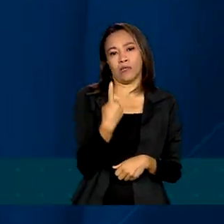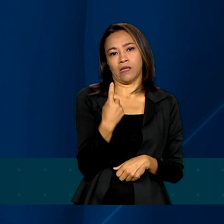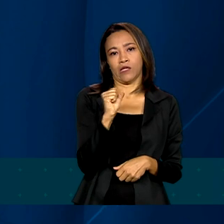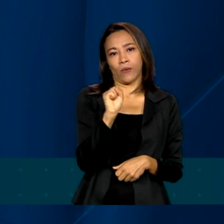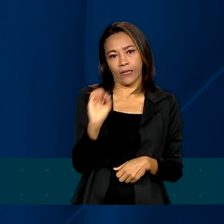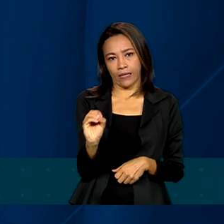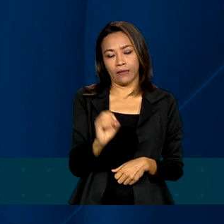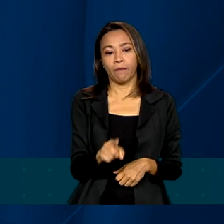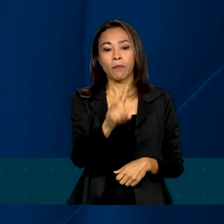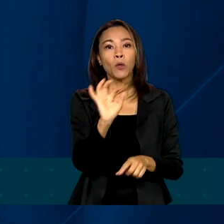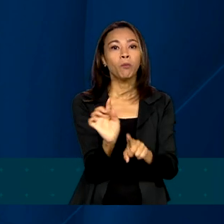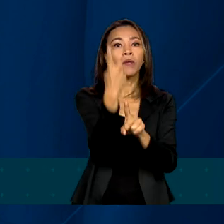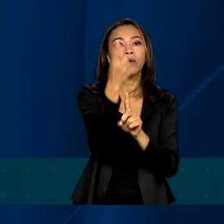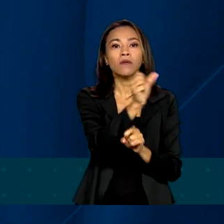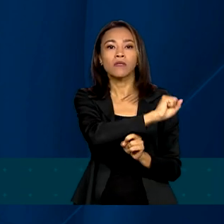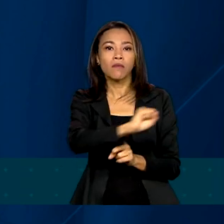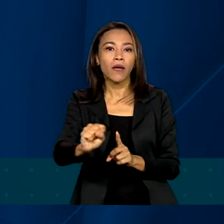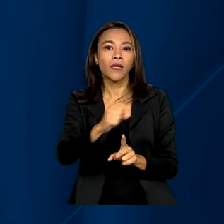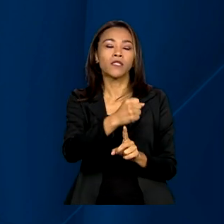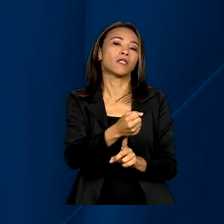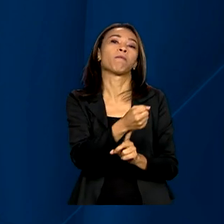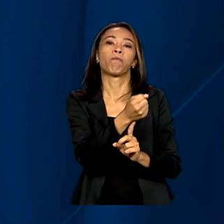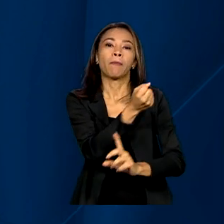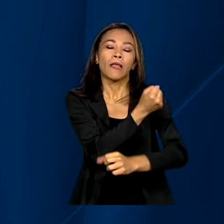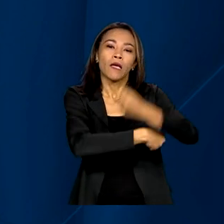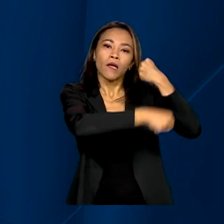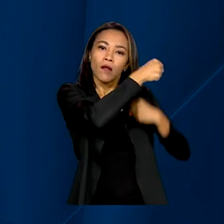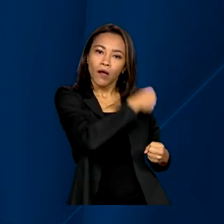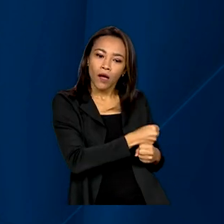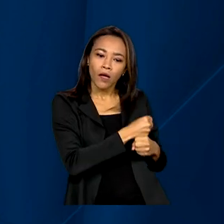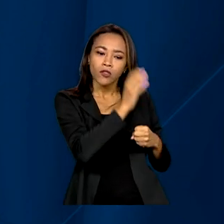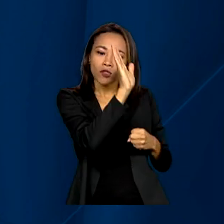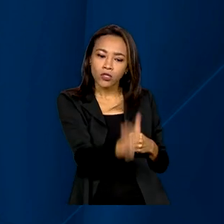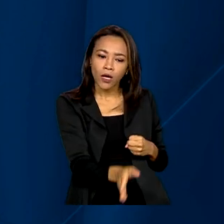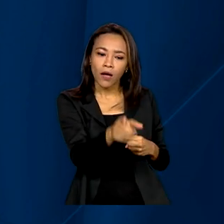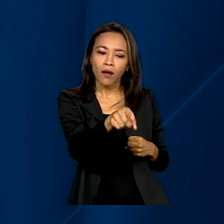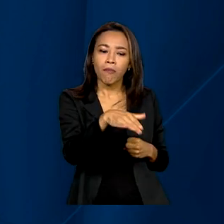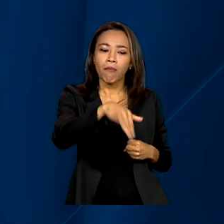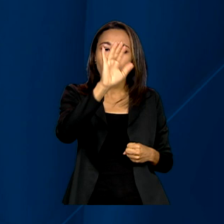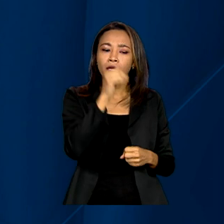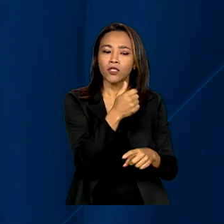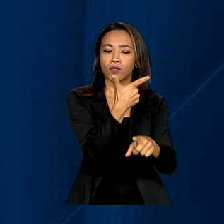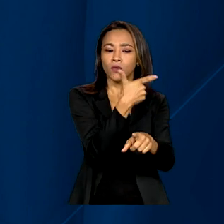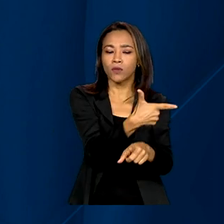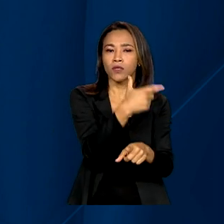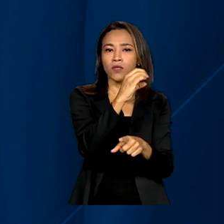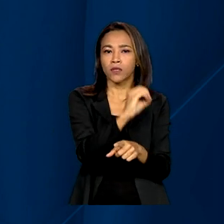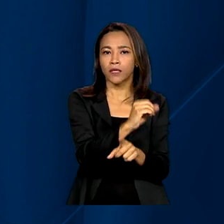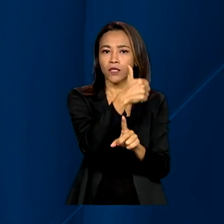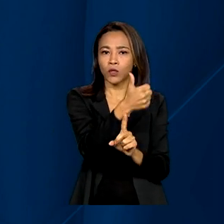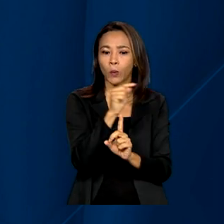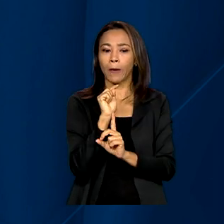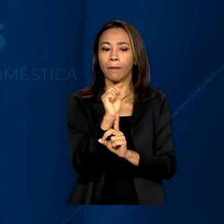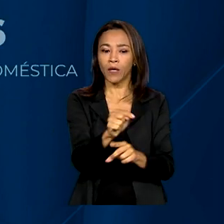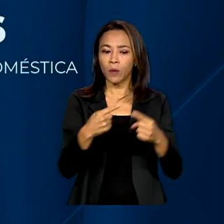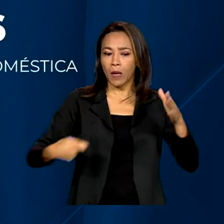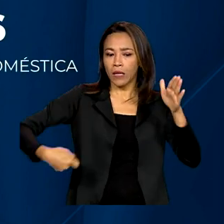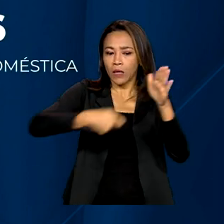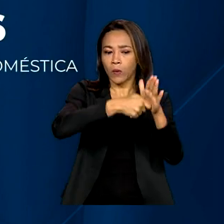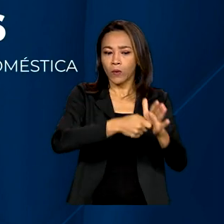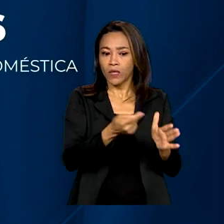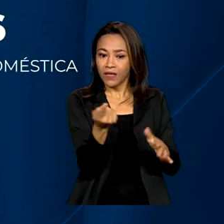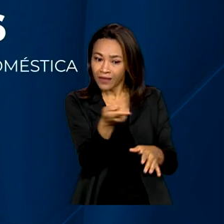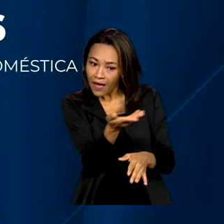primeiro semestre de 2022 foram registradas mais de 201 mil denúncias, dessas quase